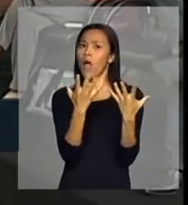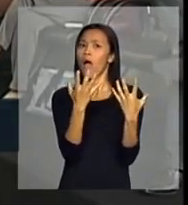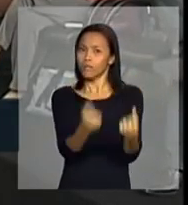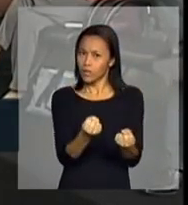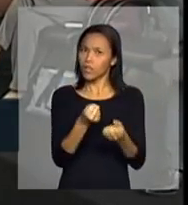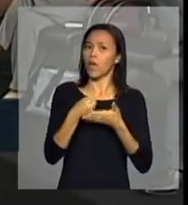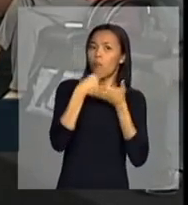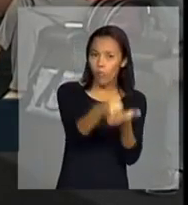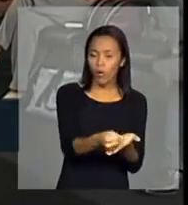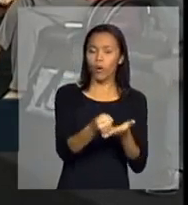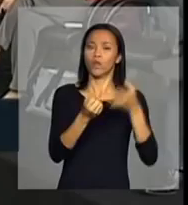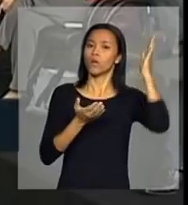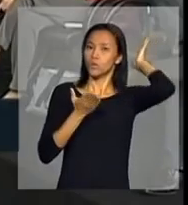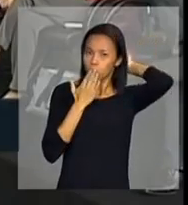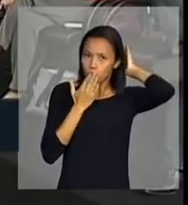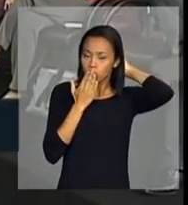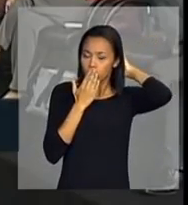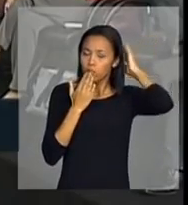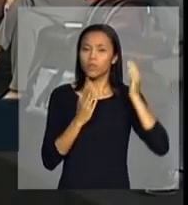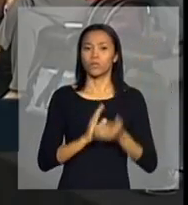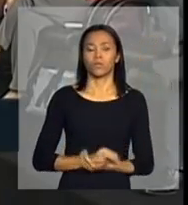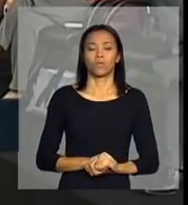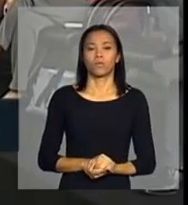índios, e outro.